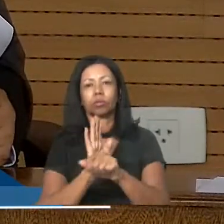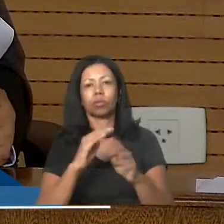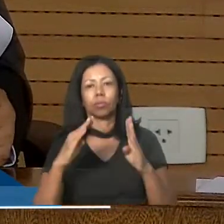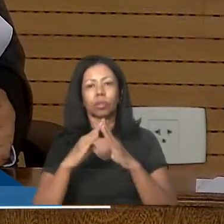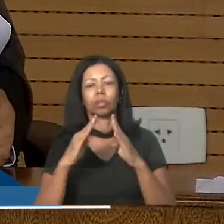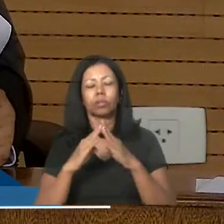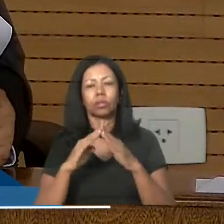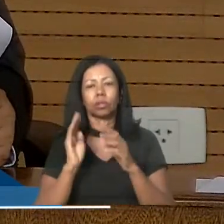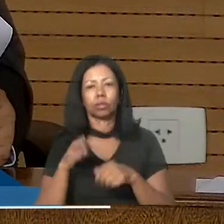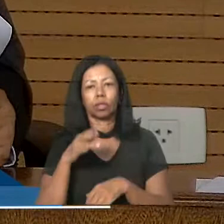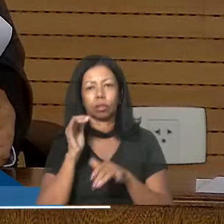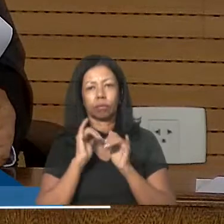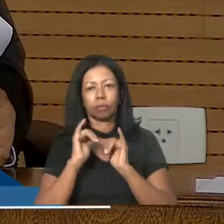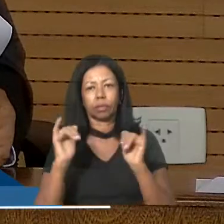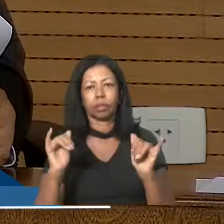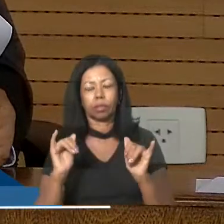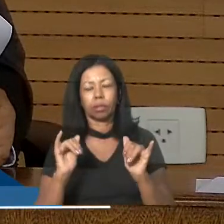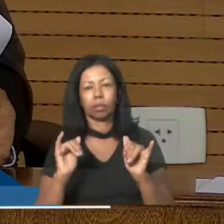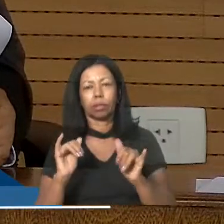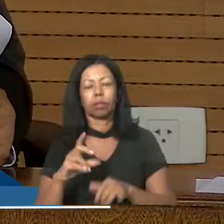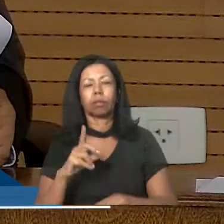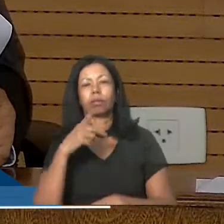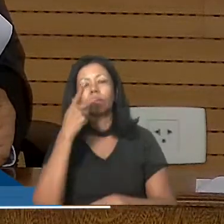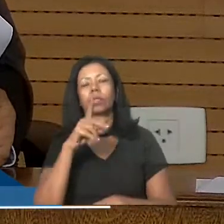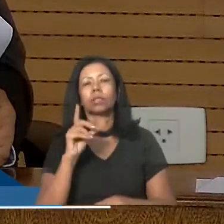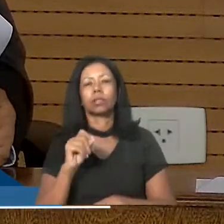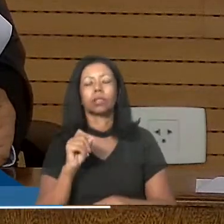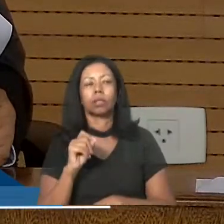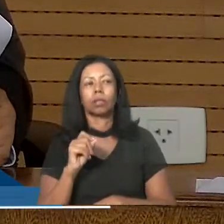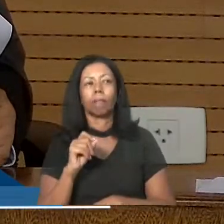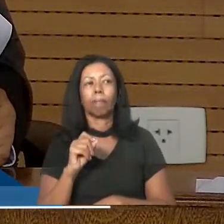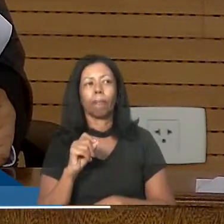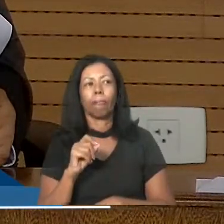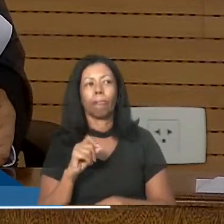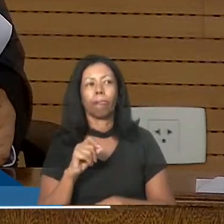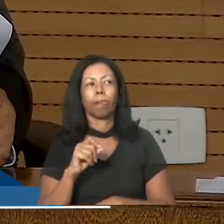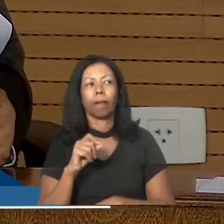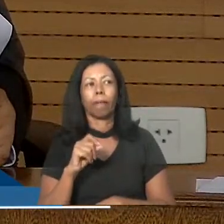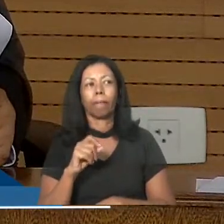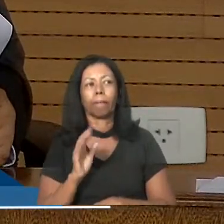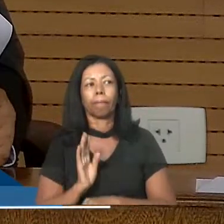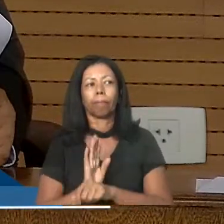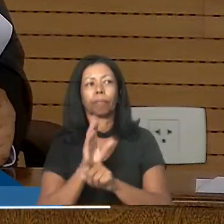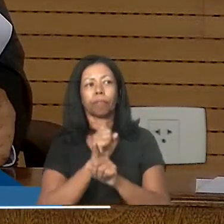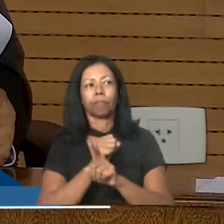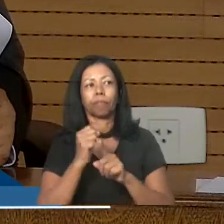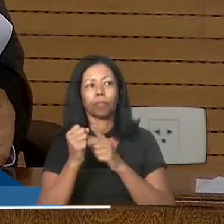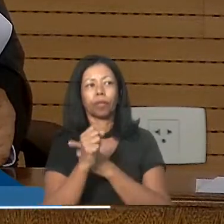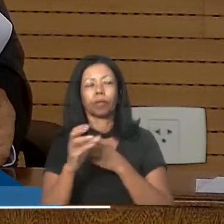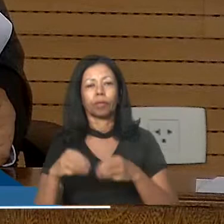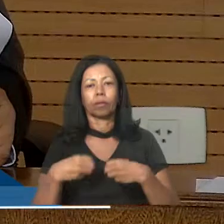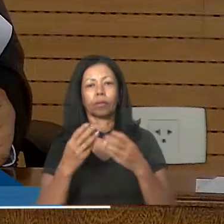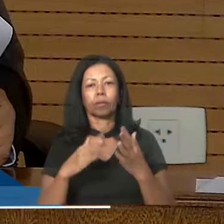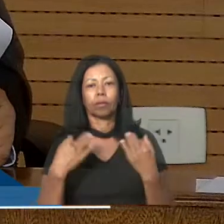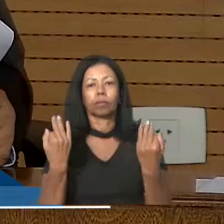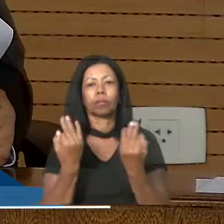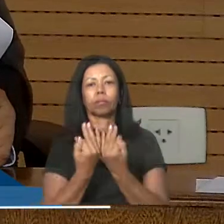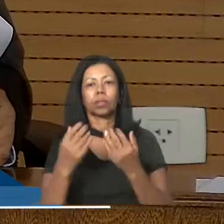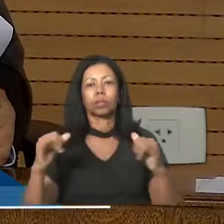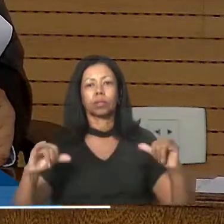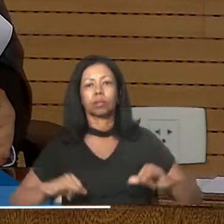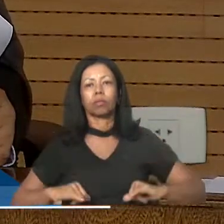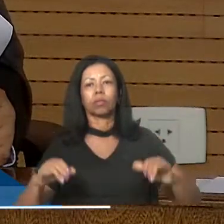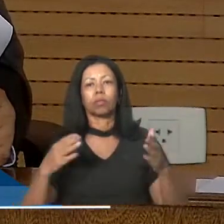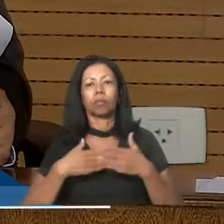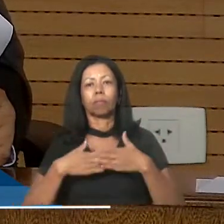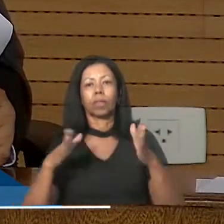acima citada, depreende-se que se trata do benefício social concedido às famílias que sofreram perda